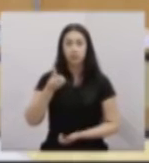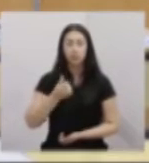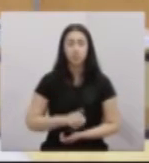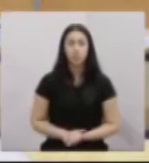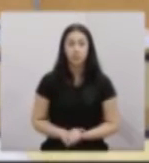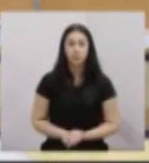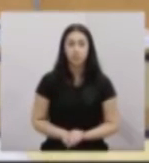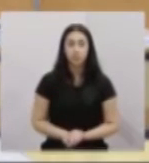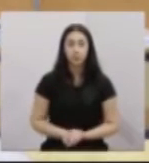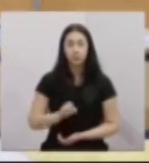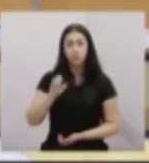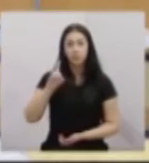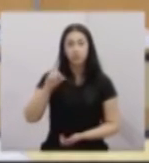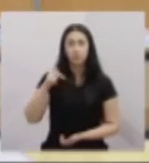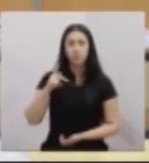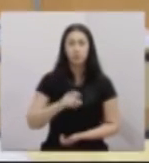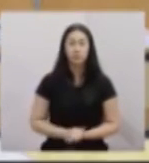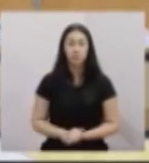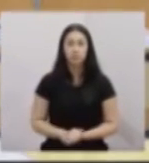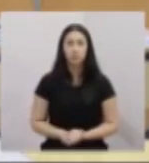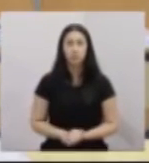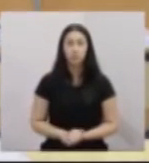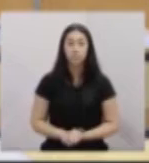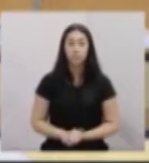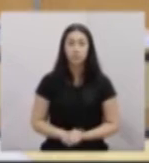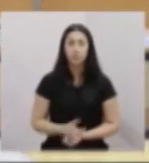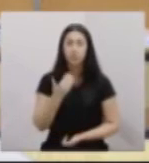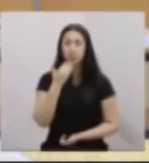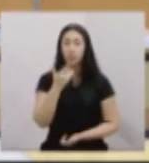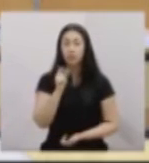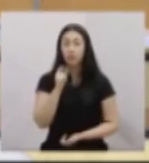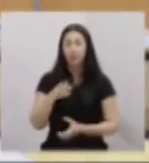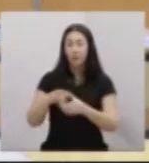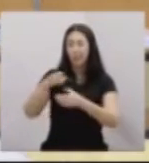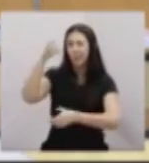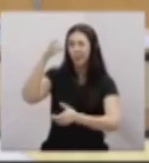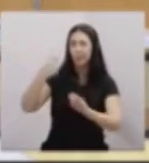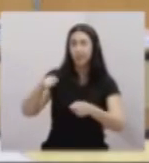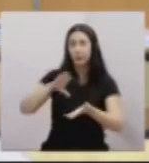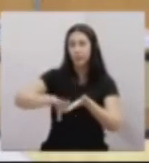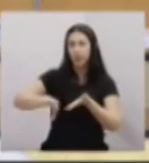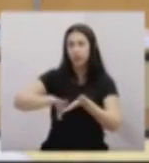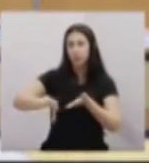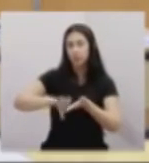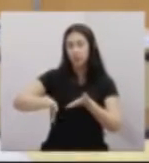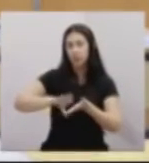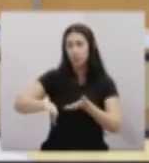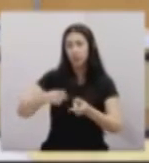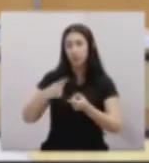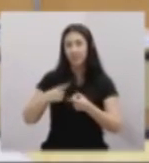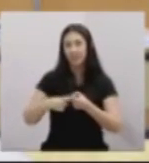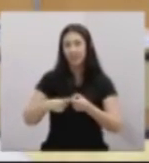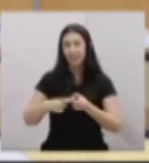136, a EDP solicitando a retirada de poste que se encontra